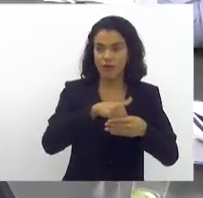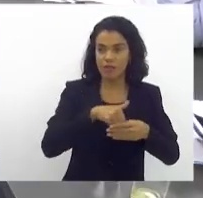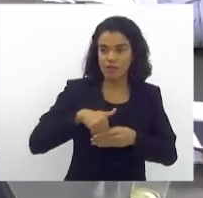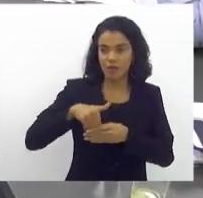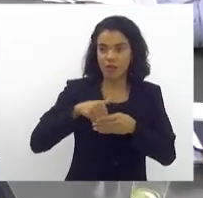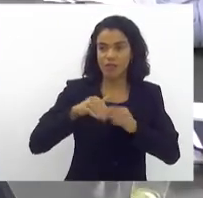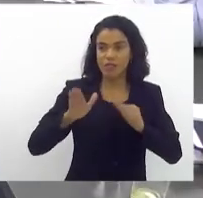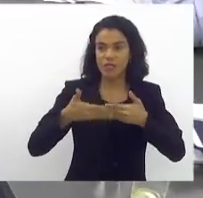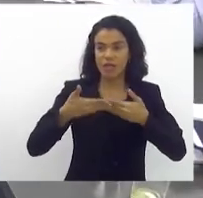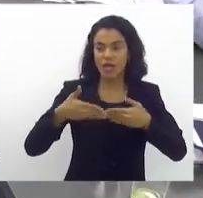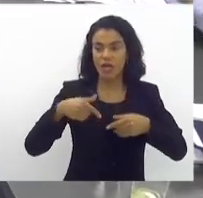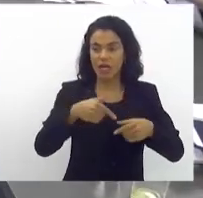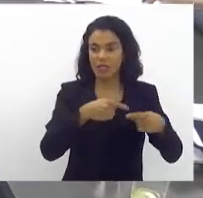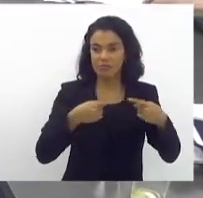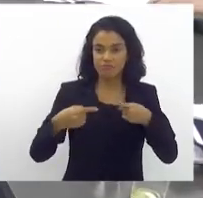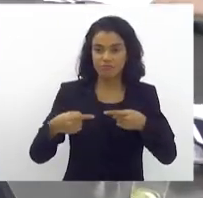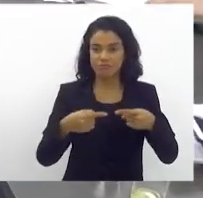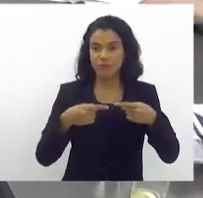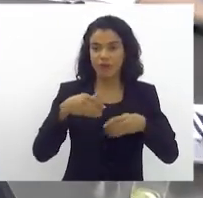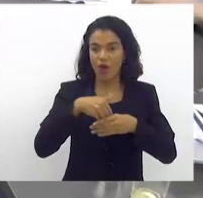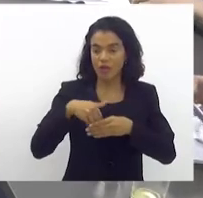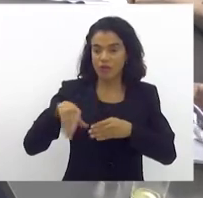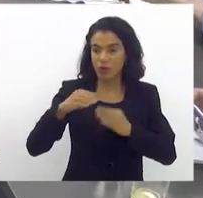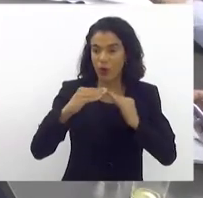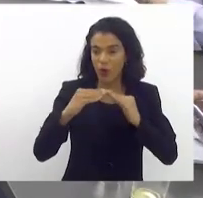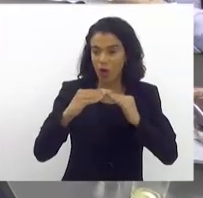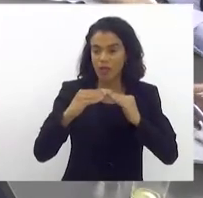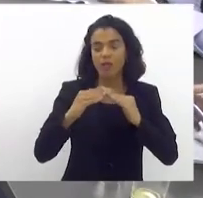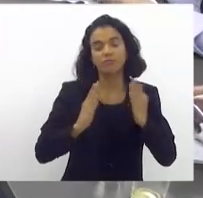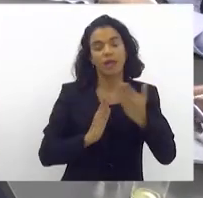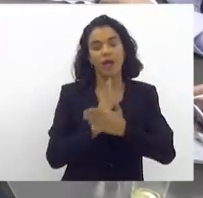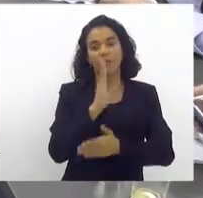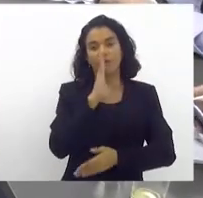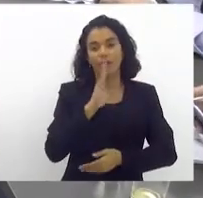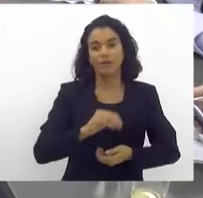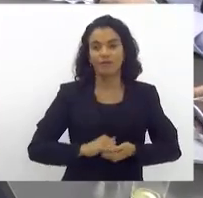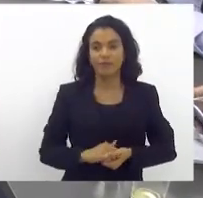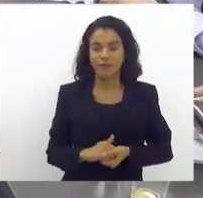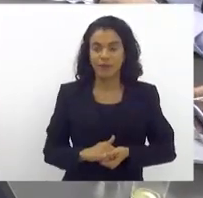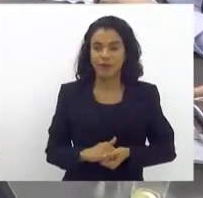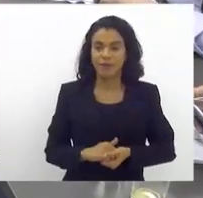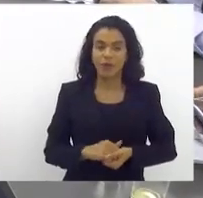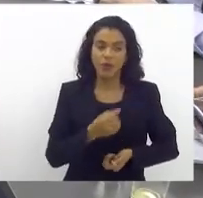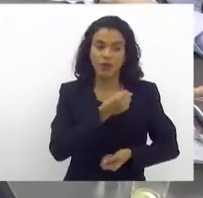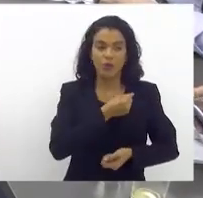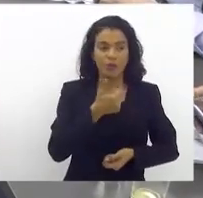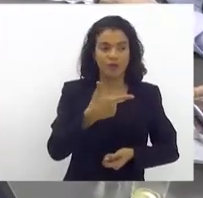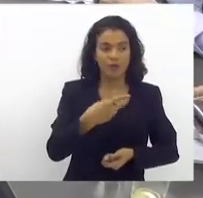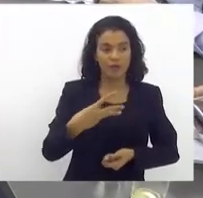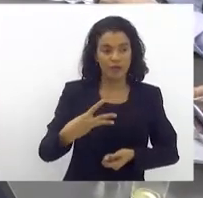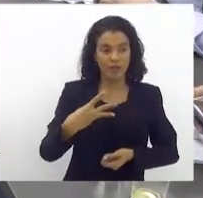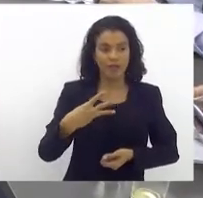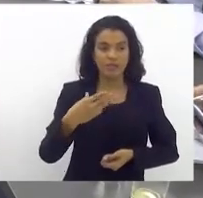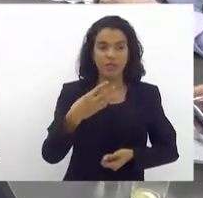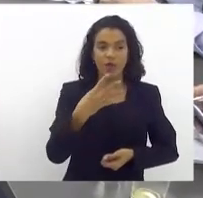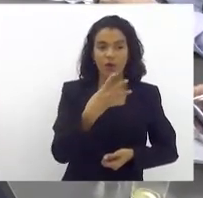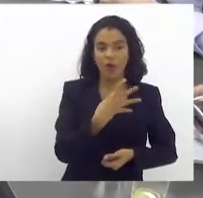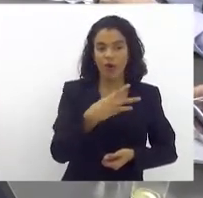votação, encerrada a discussão. Em votação, os senhores que aprovam, permaneçam como estão, aprovado. 23 da pauta é o